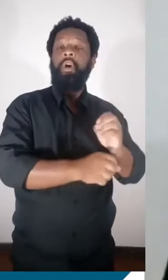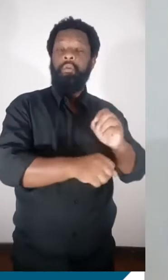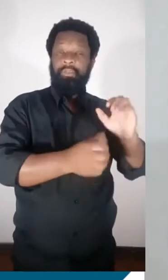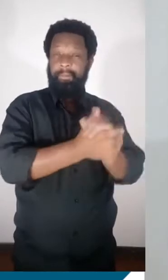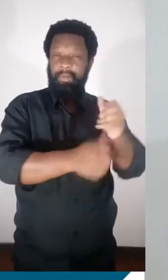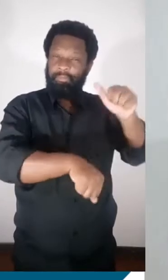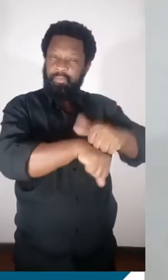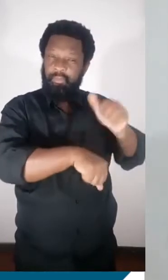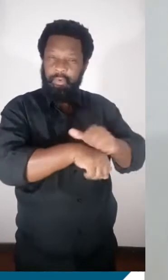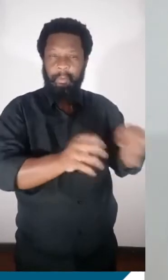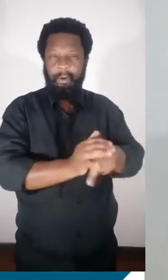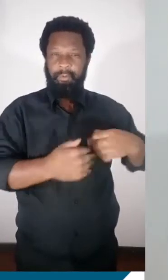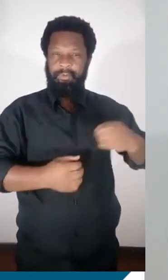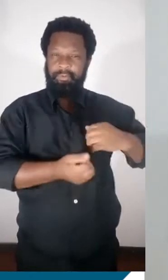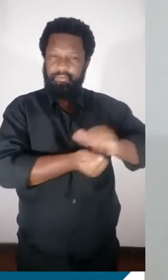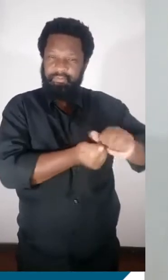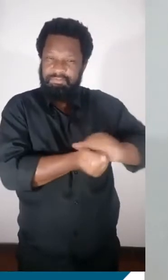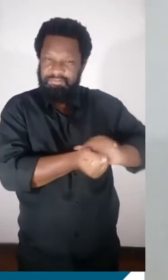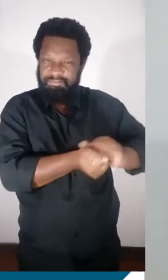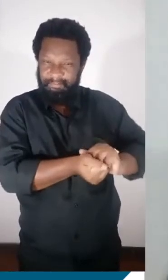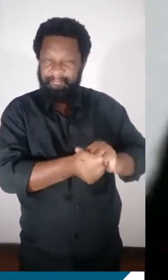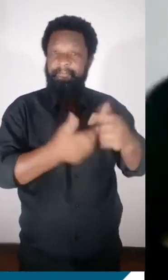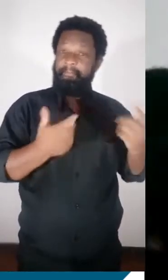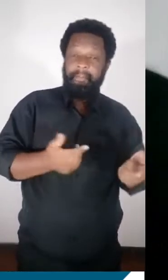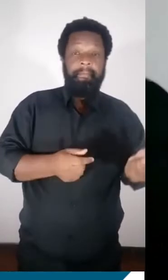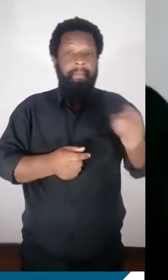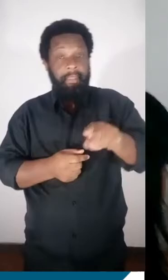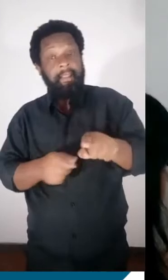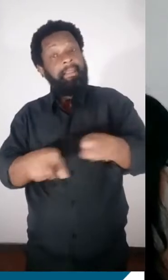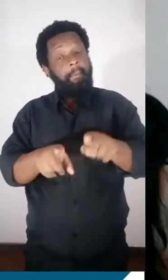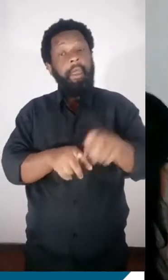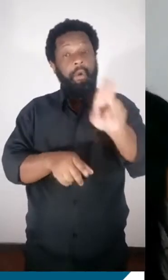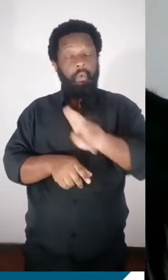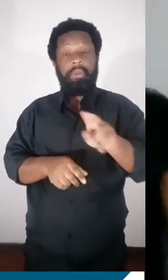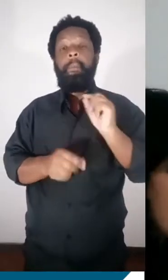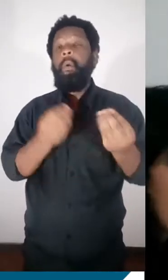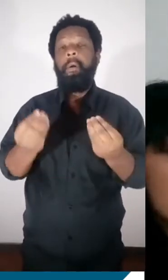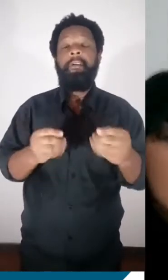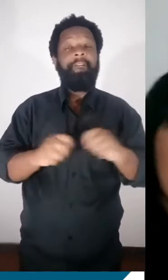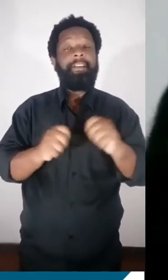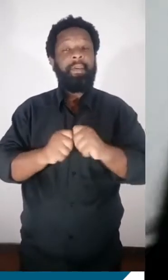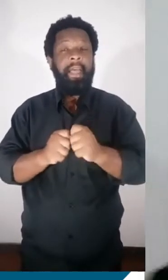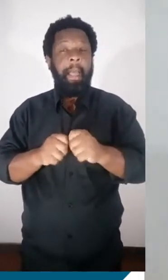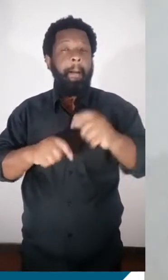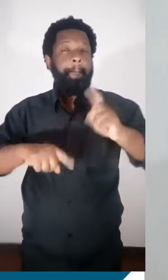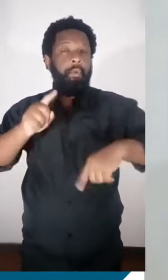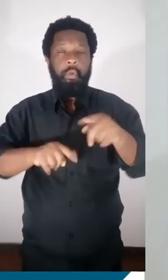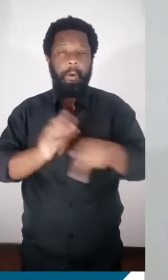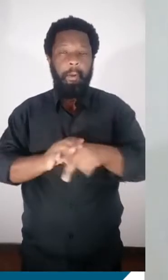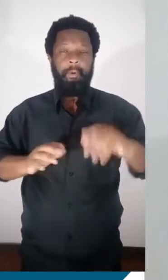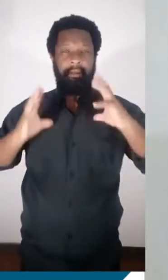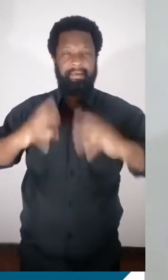aquele sabão mais durinho, aquele sabão de lavar roupa, tudo bem? Também podemos utilizar utilizar o hidróxido de sódio na fabricação de produtos